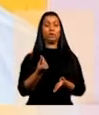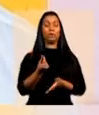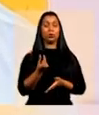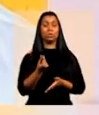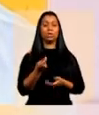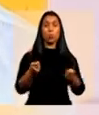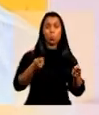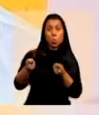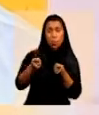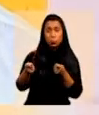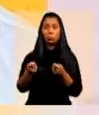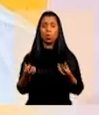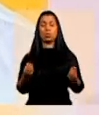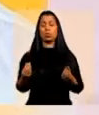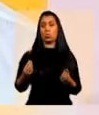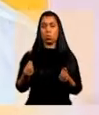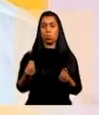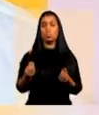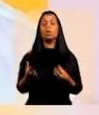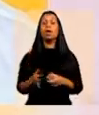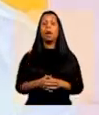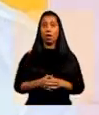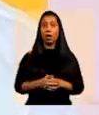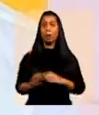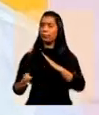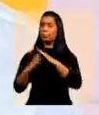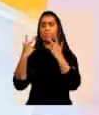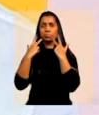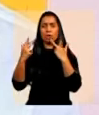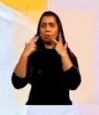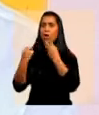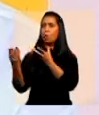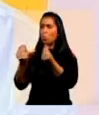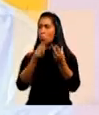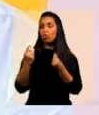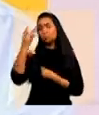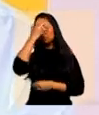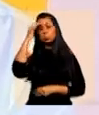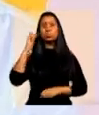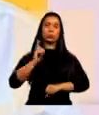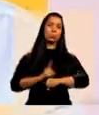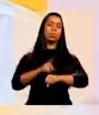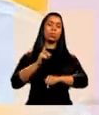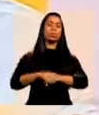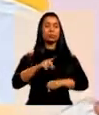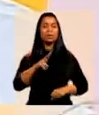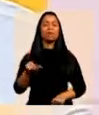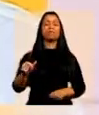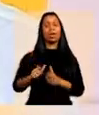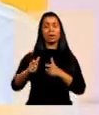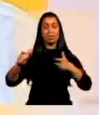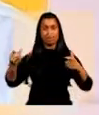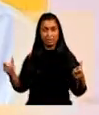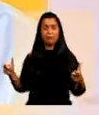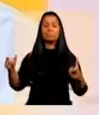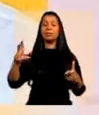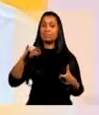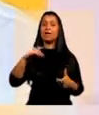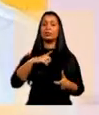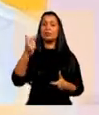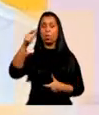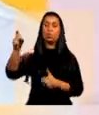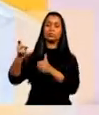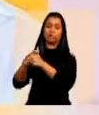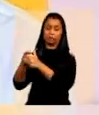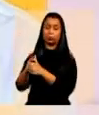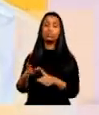finanças eu controlo ela de como fosse uma empresa normal com vários funcionários, porque em algum momento ela vai crescer e vai ter